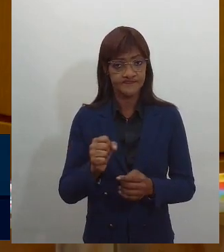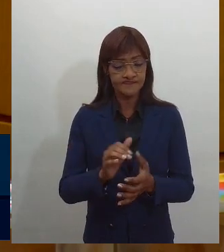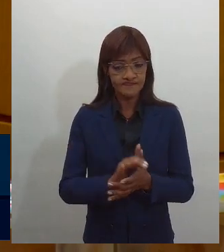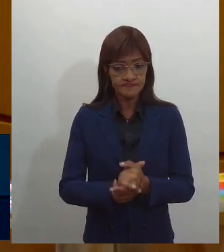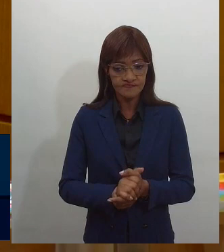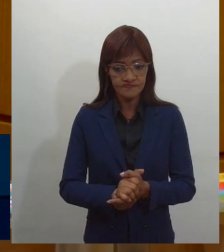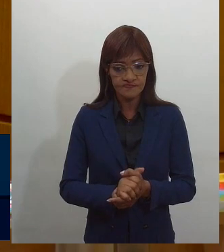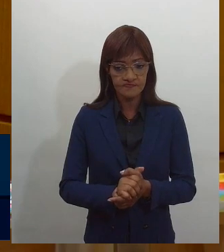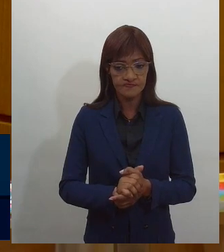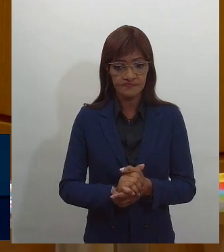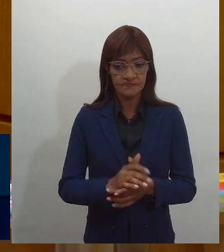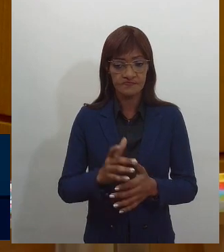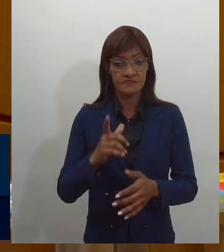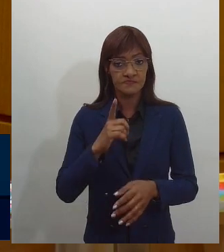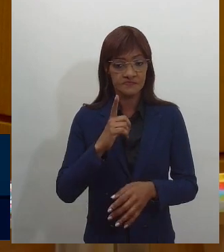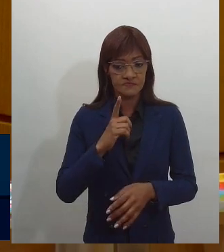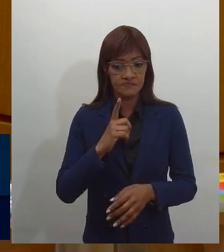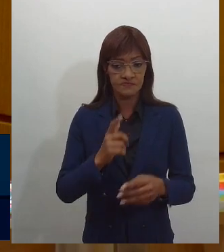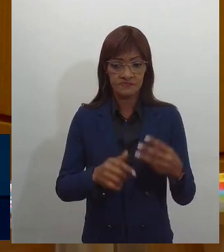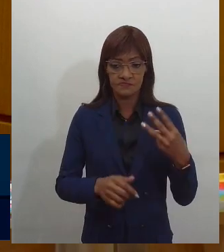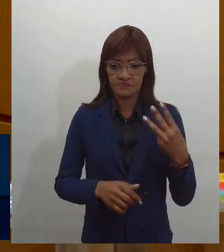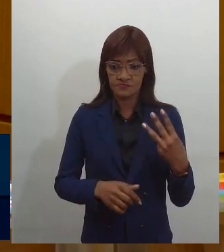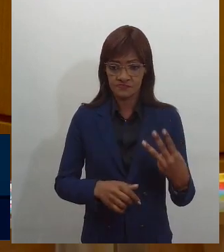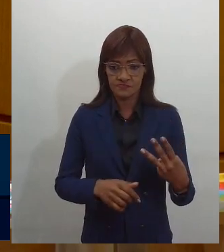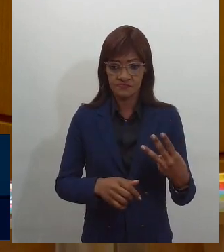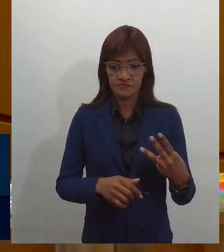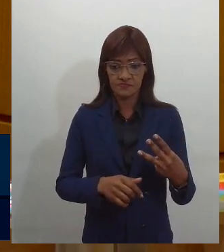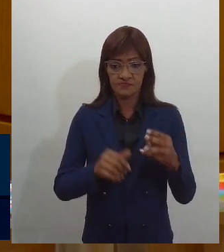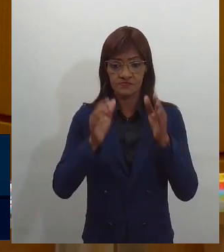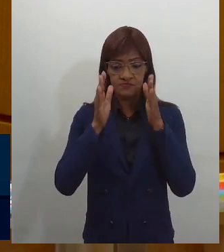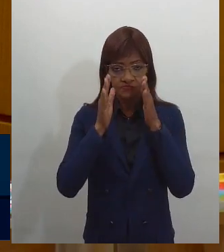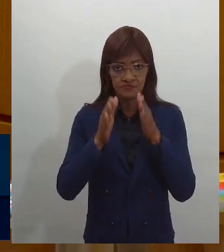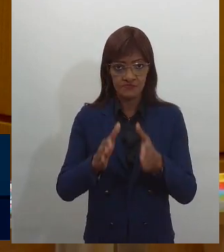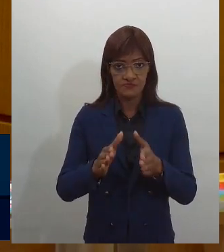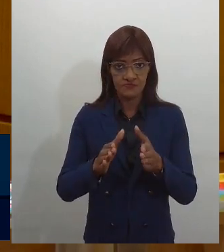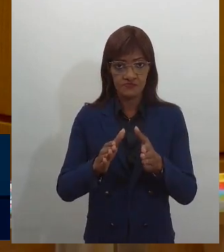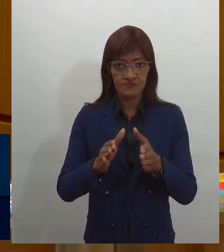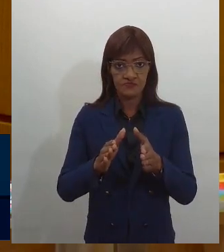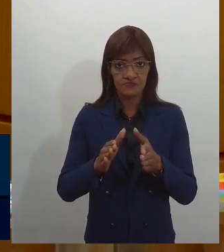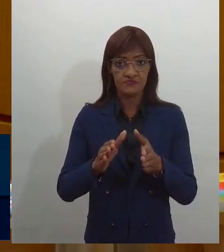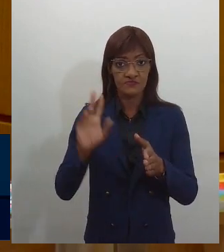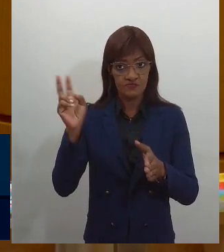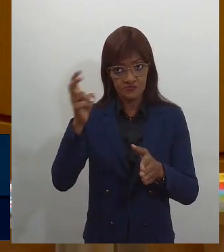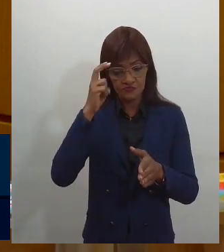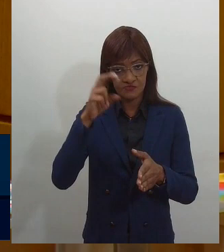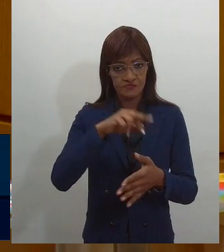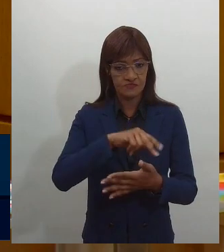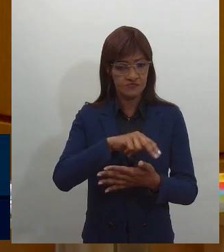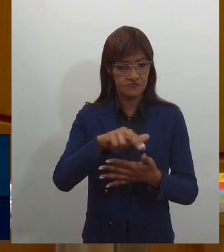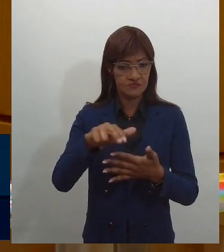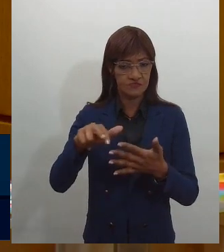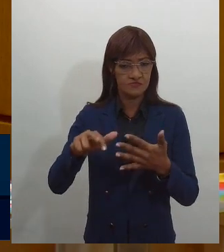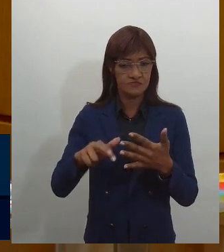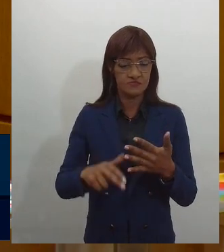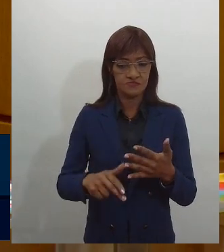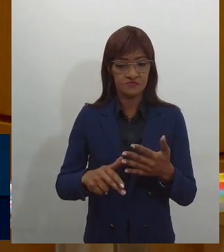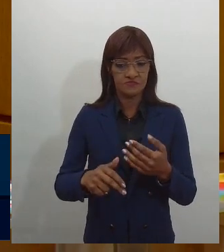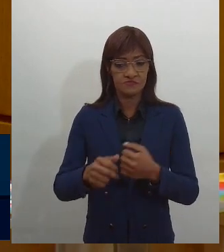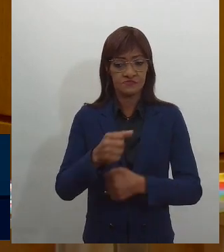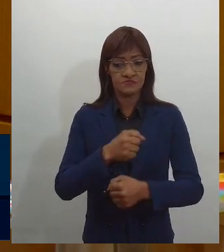menos 3 destinadas às culturas populares, referente ao ano de